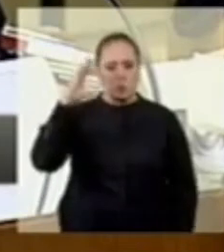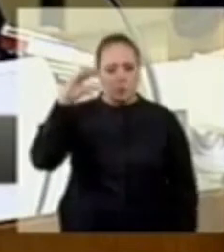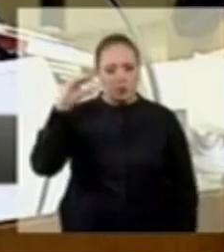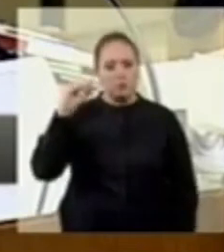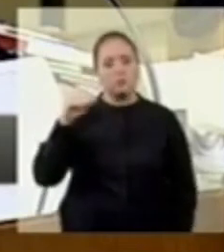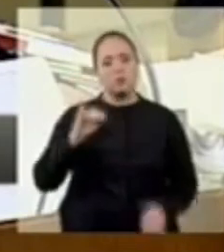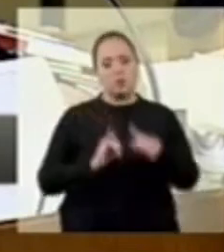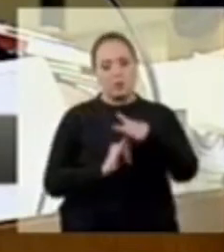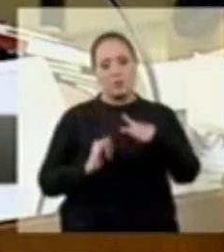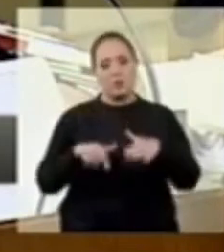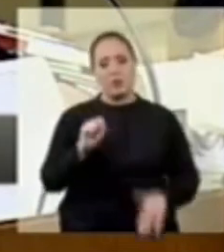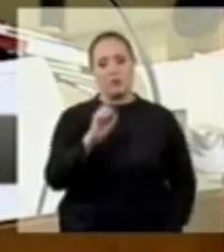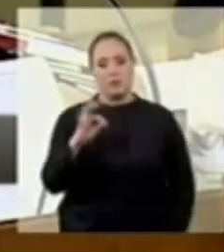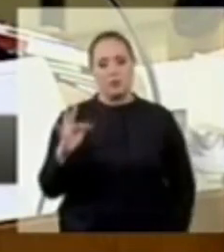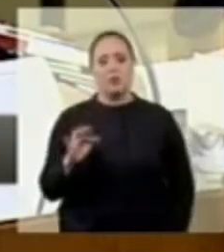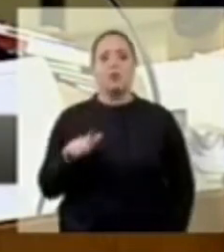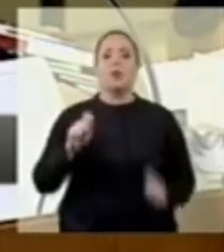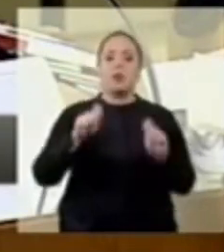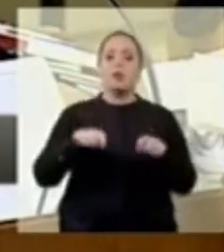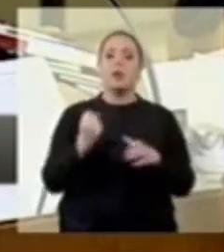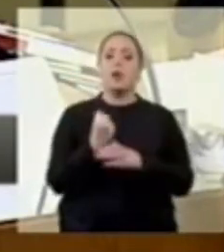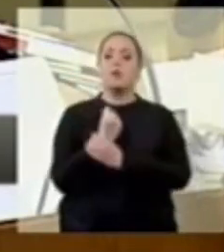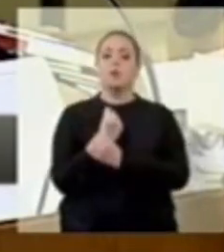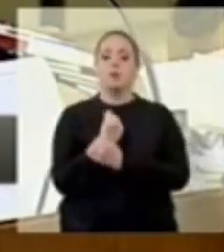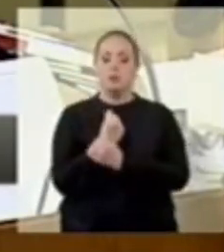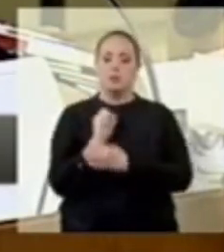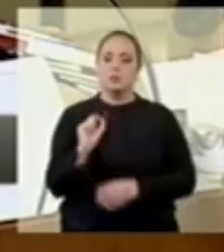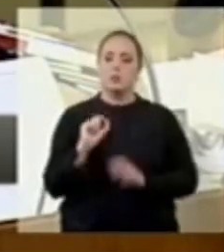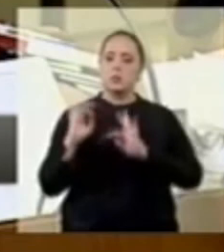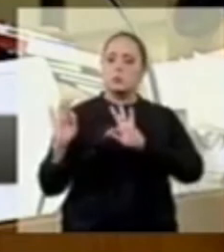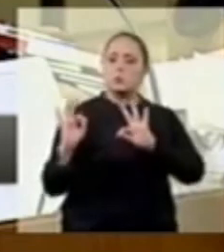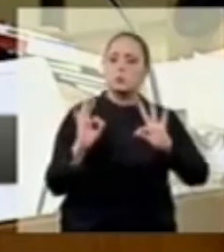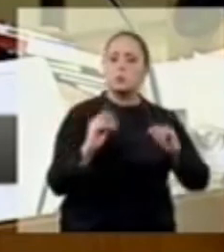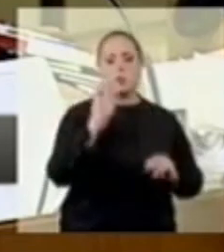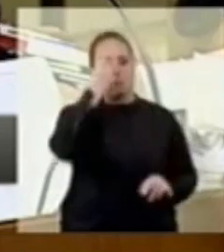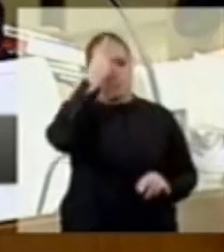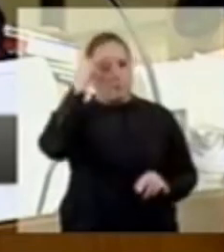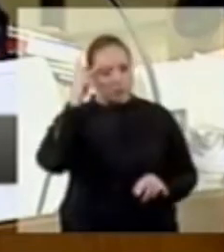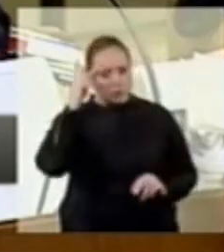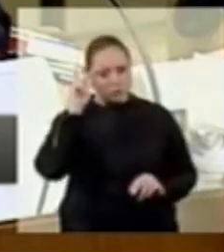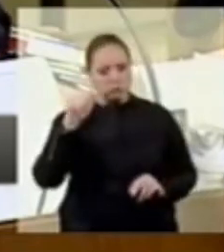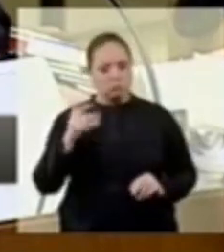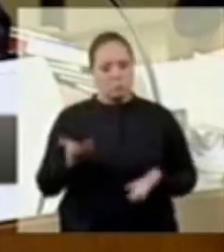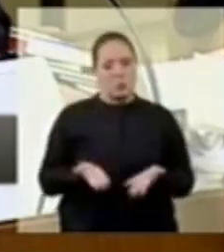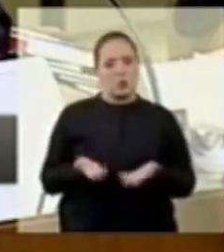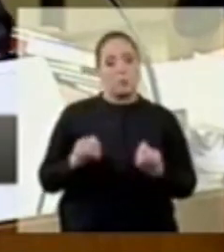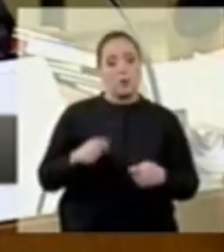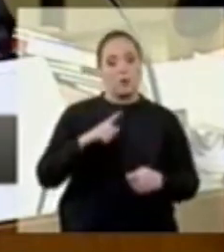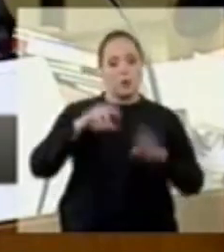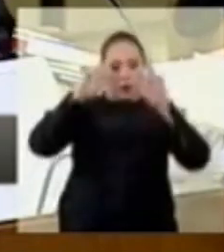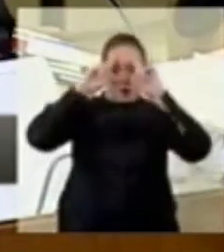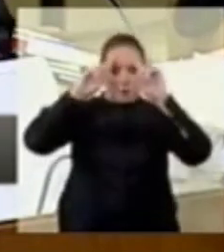que é a capacidade de assegurar que todas as pessoas sejam tratadas com respeito